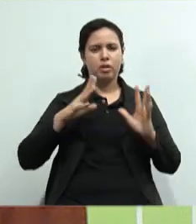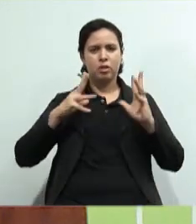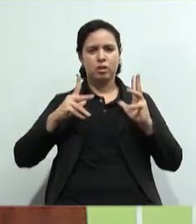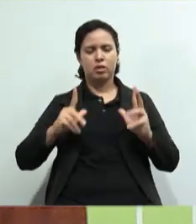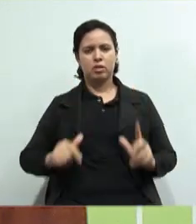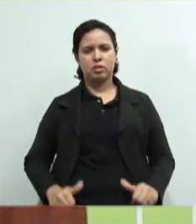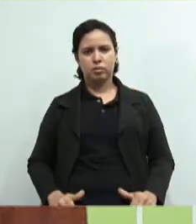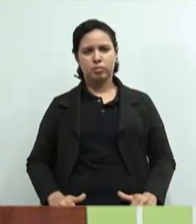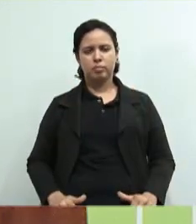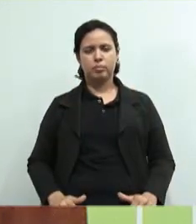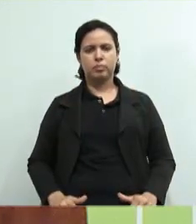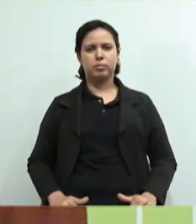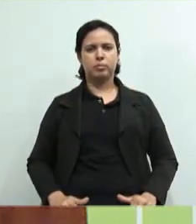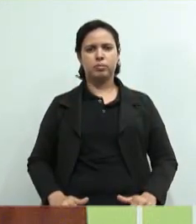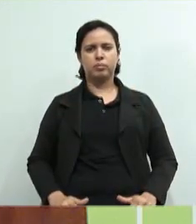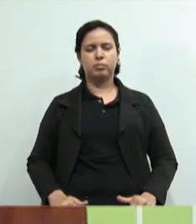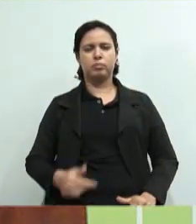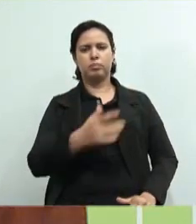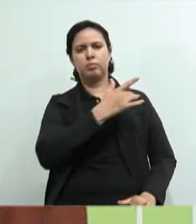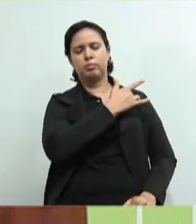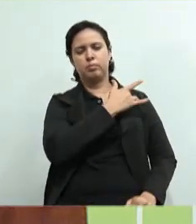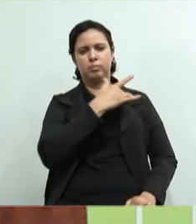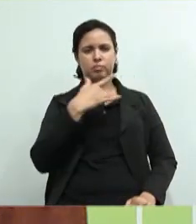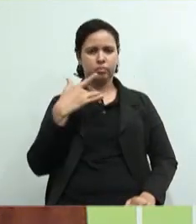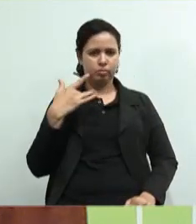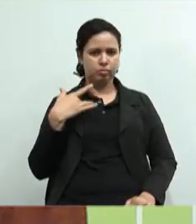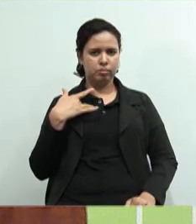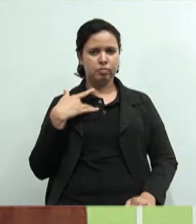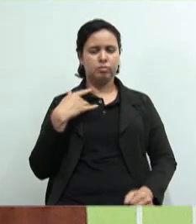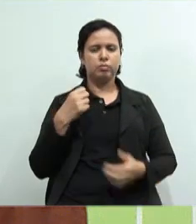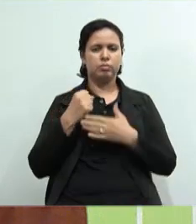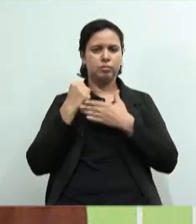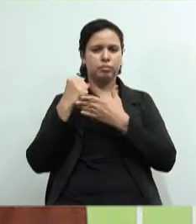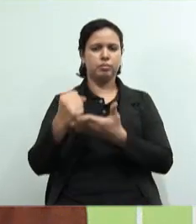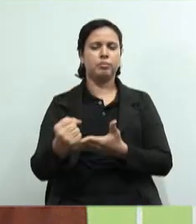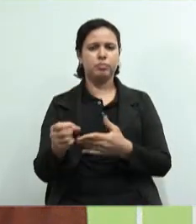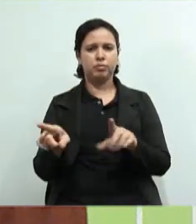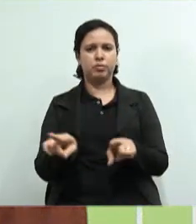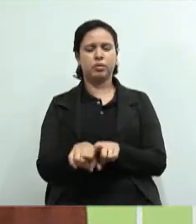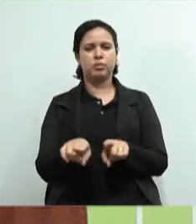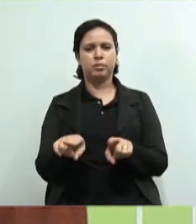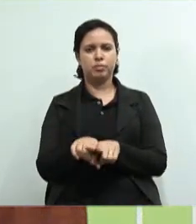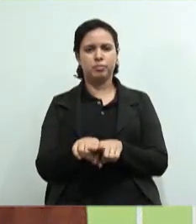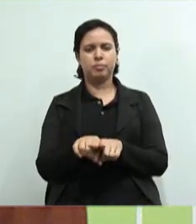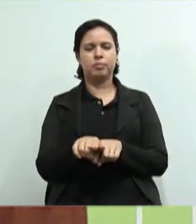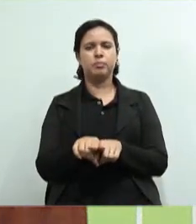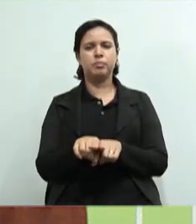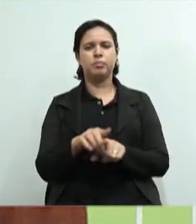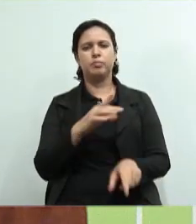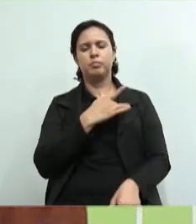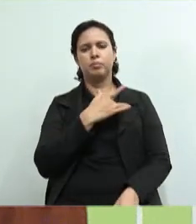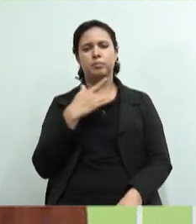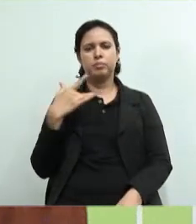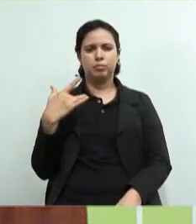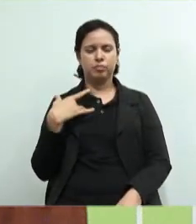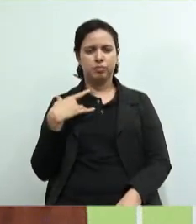um ambiente de saúde, inclui isso também, a saúde nas